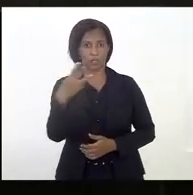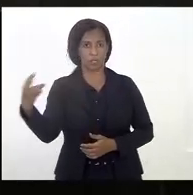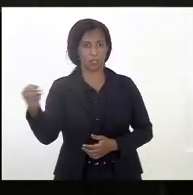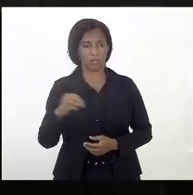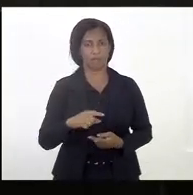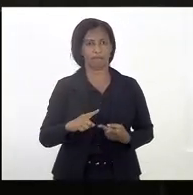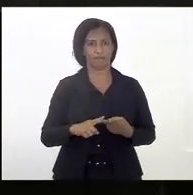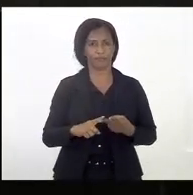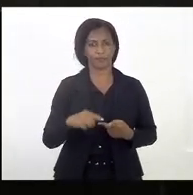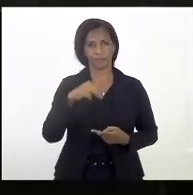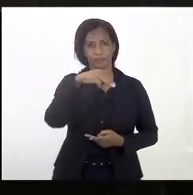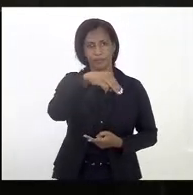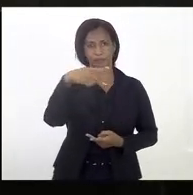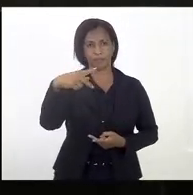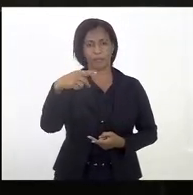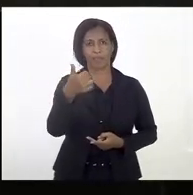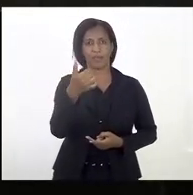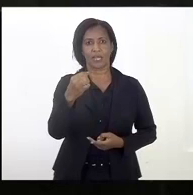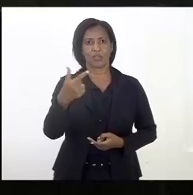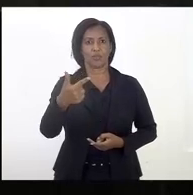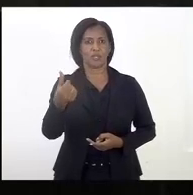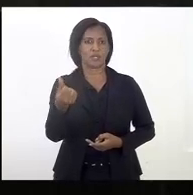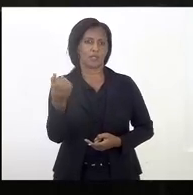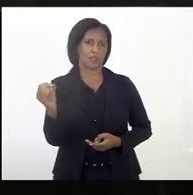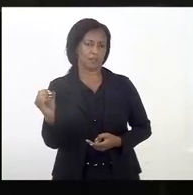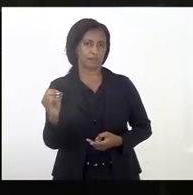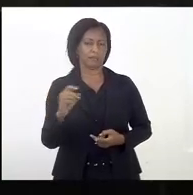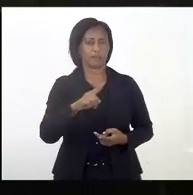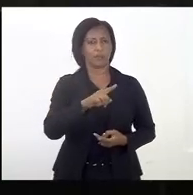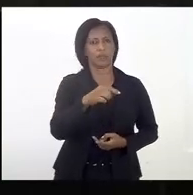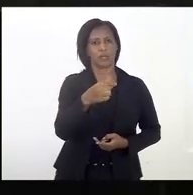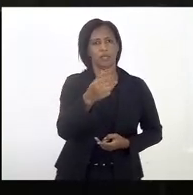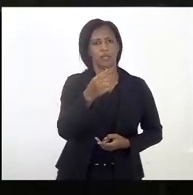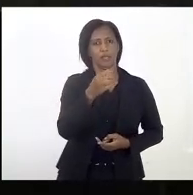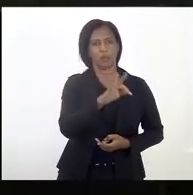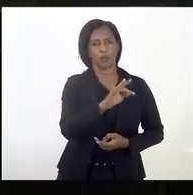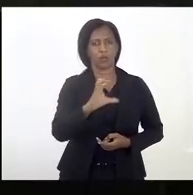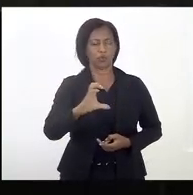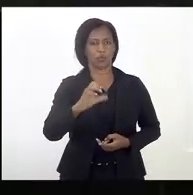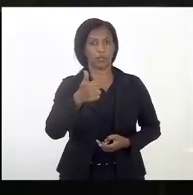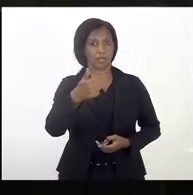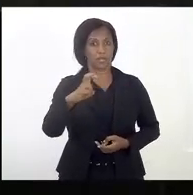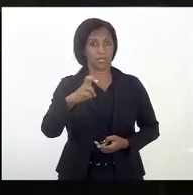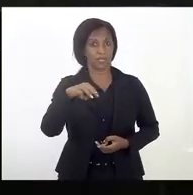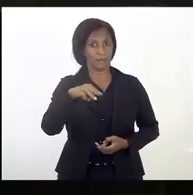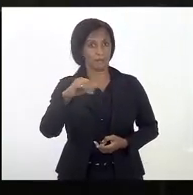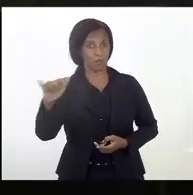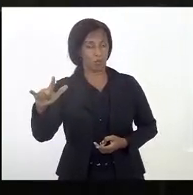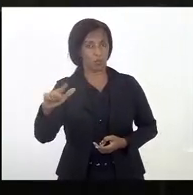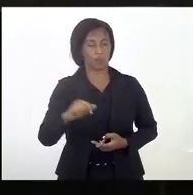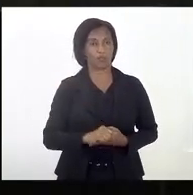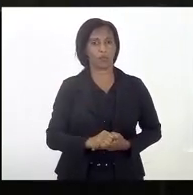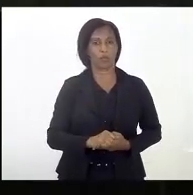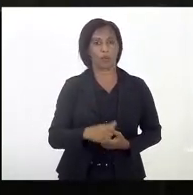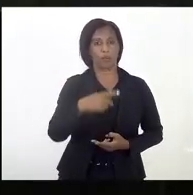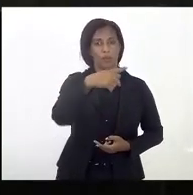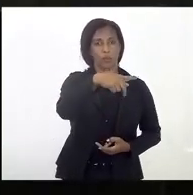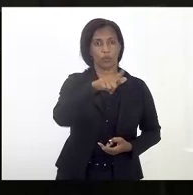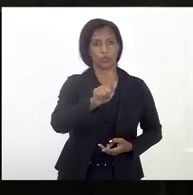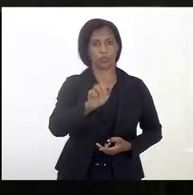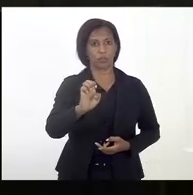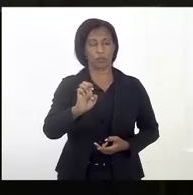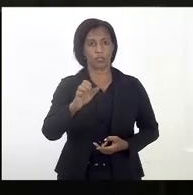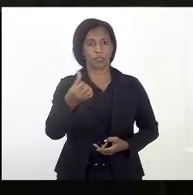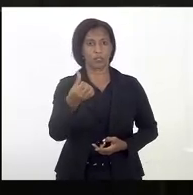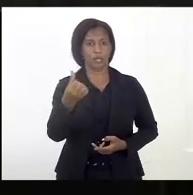300 mp10 270 Tribunal de Contas 15 15080 Procuradoria Geral do Estado